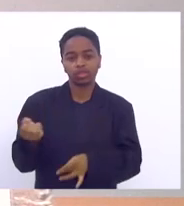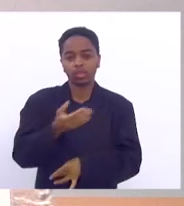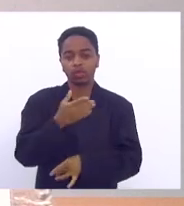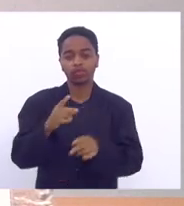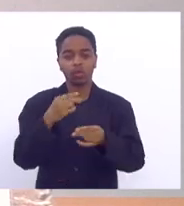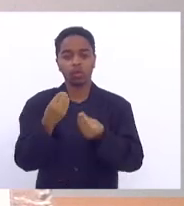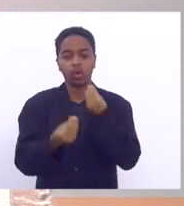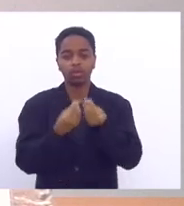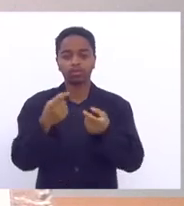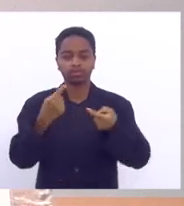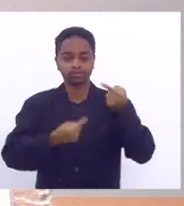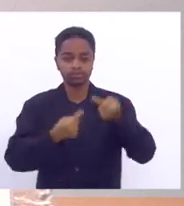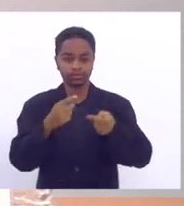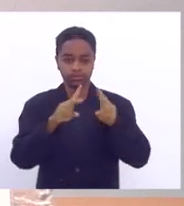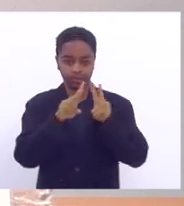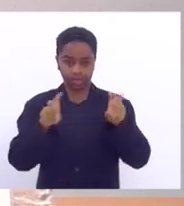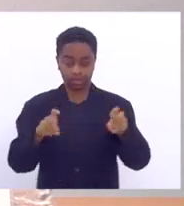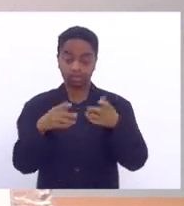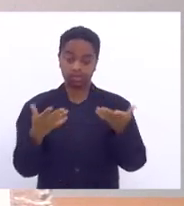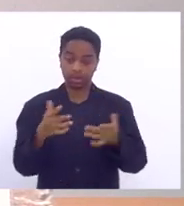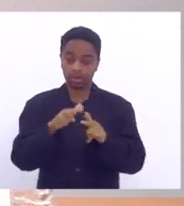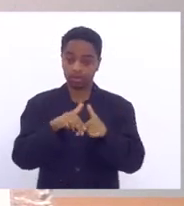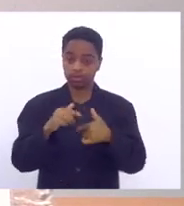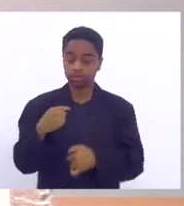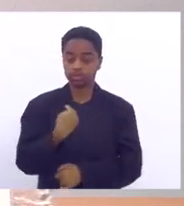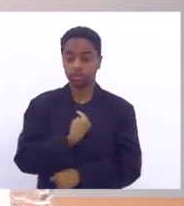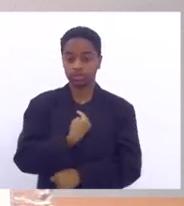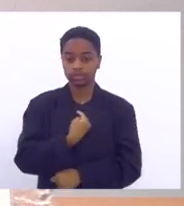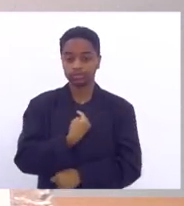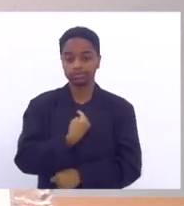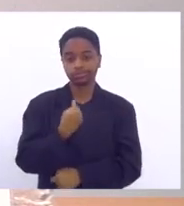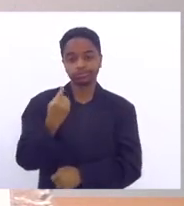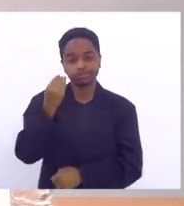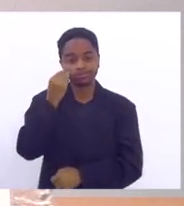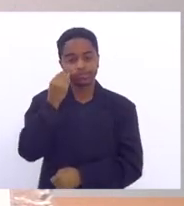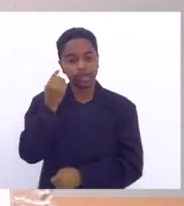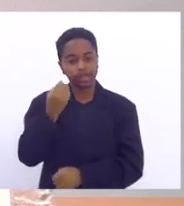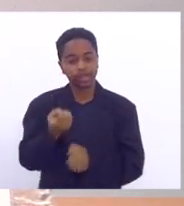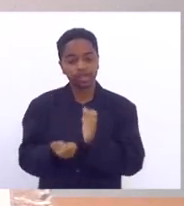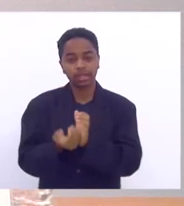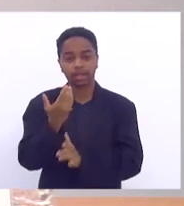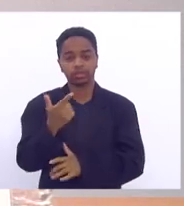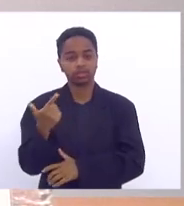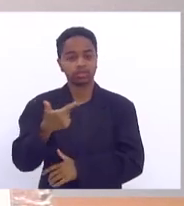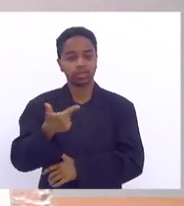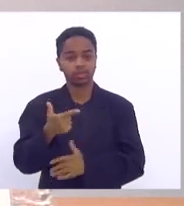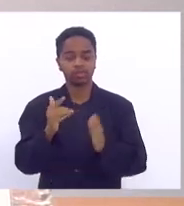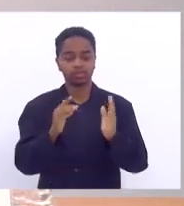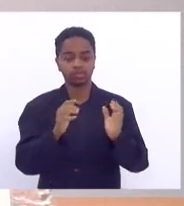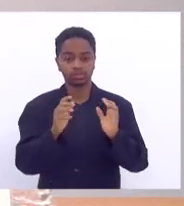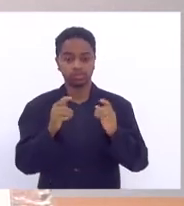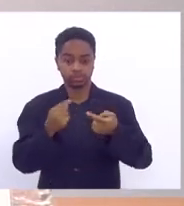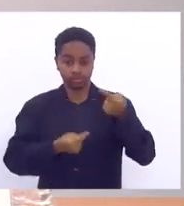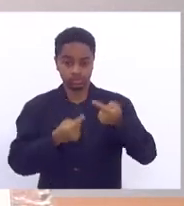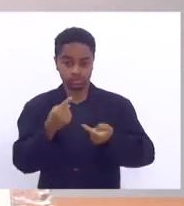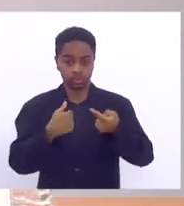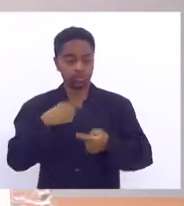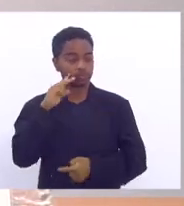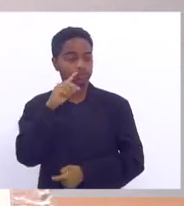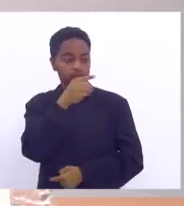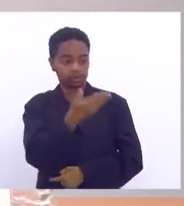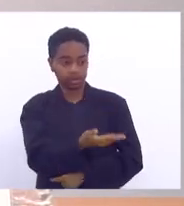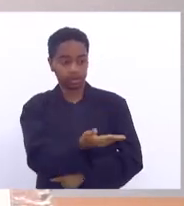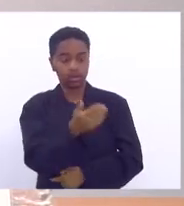pensou num segundo painel e eu tô aqui visualizando a Dra Roberta Simões advogada do Senado Federal que vai